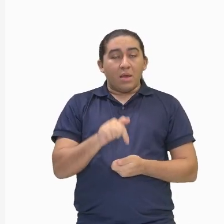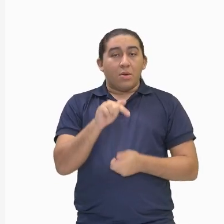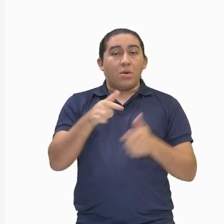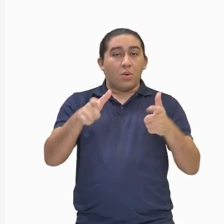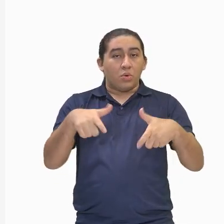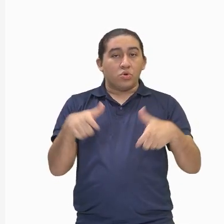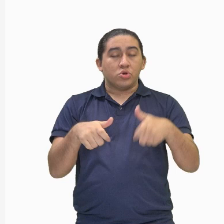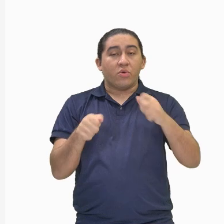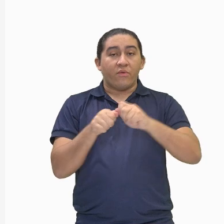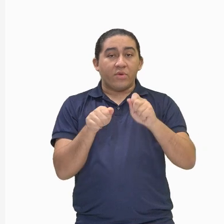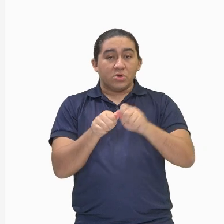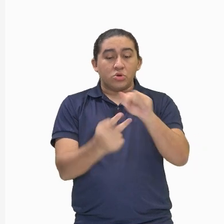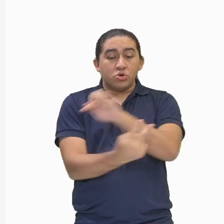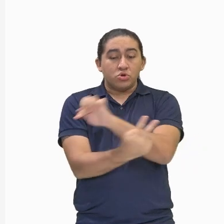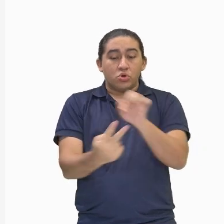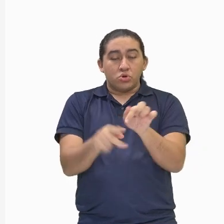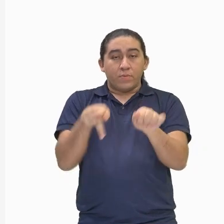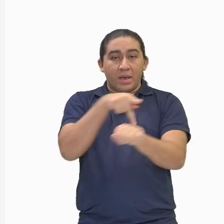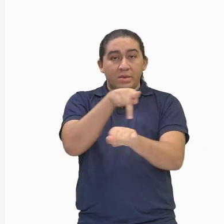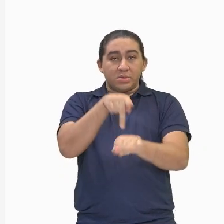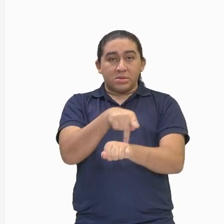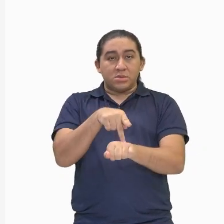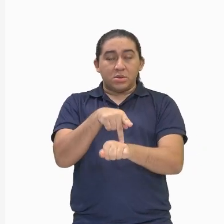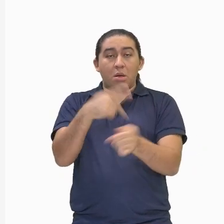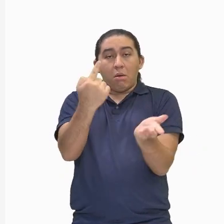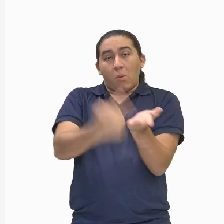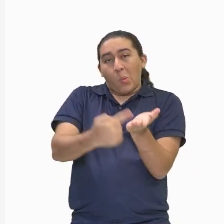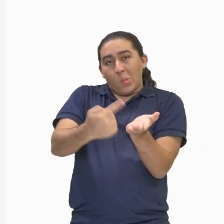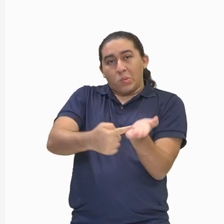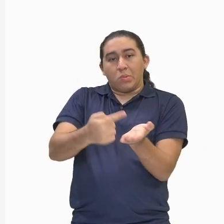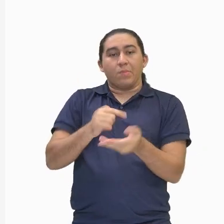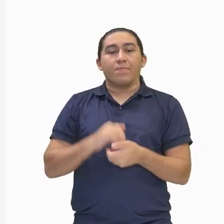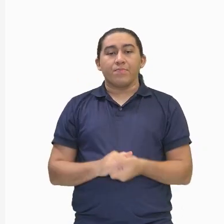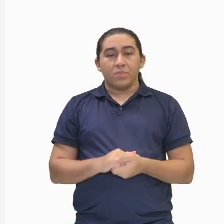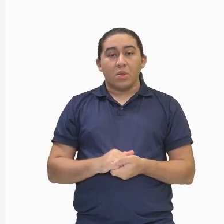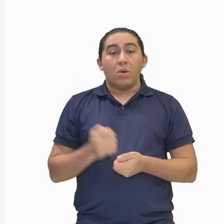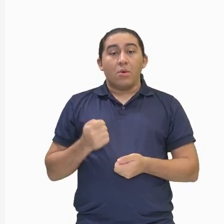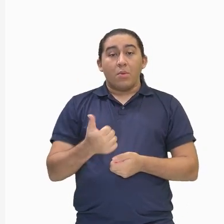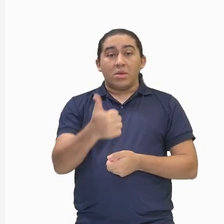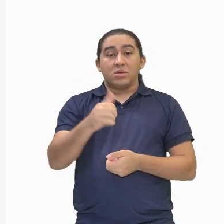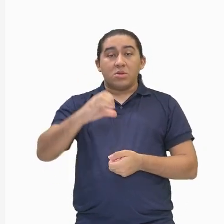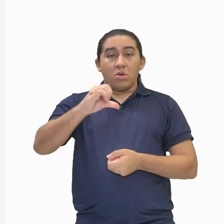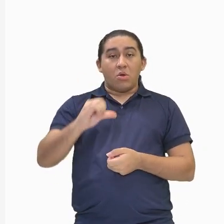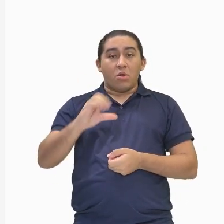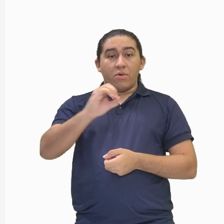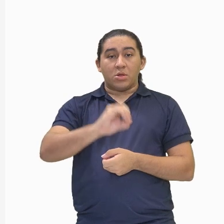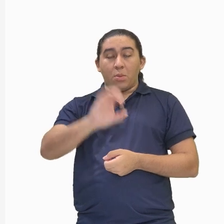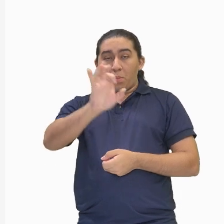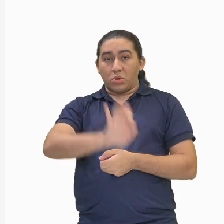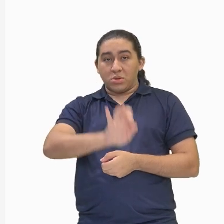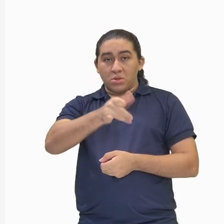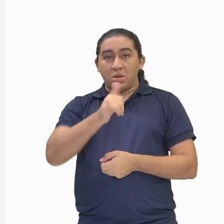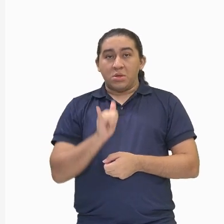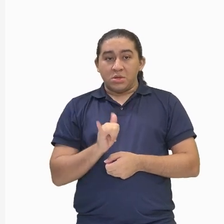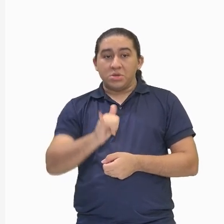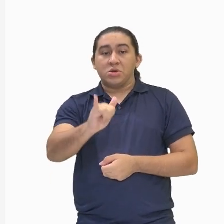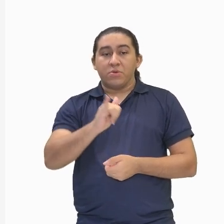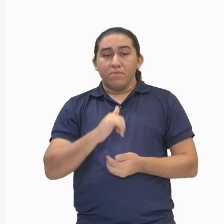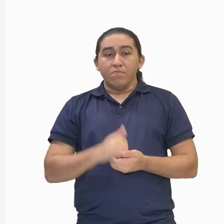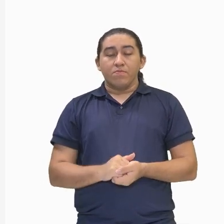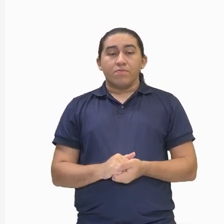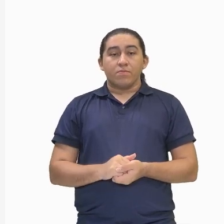em união com esses dois países. Então, quase 90% da energia produzida